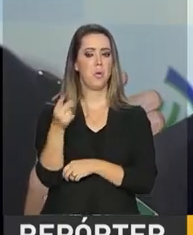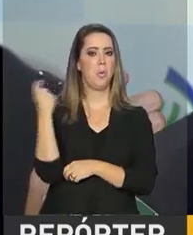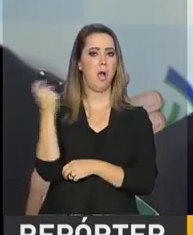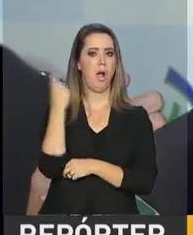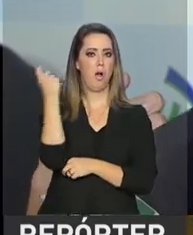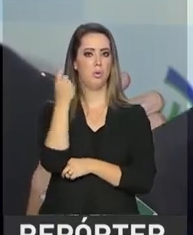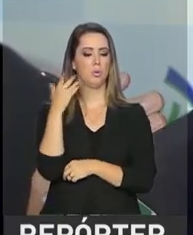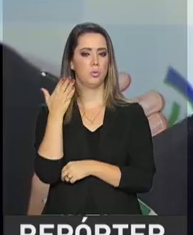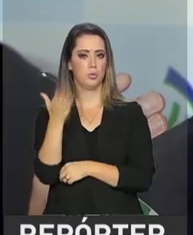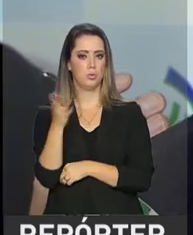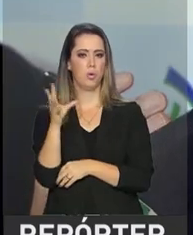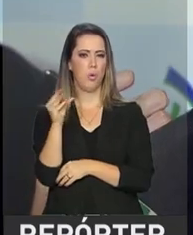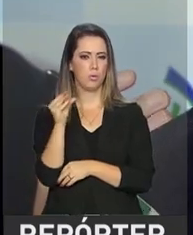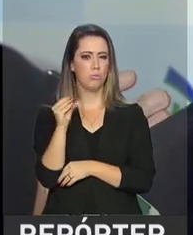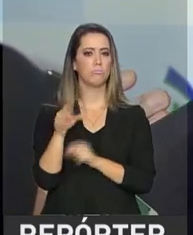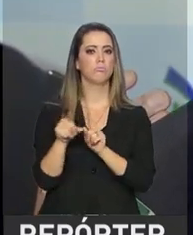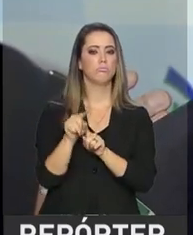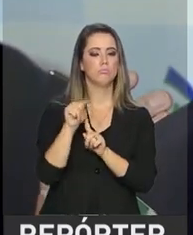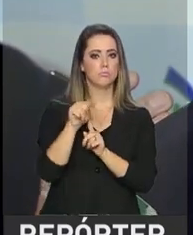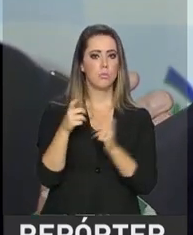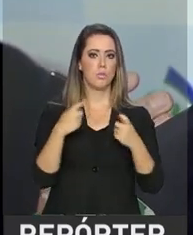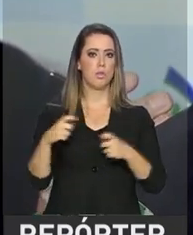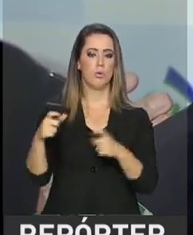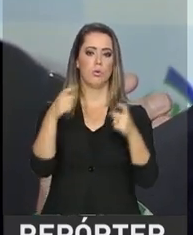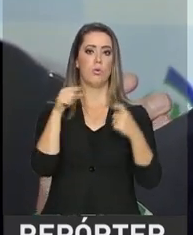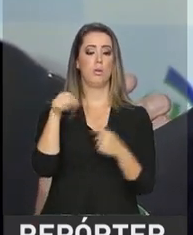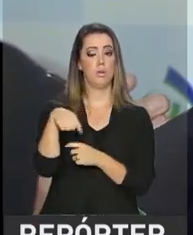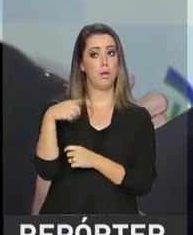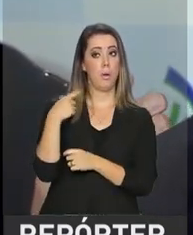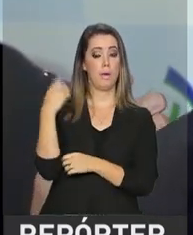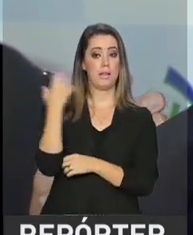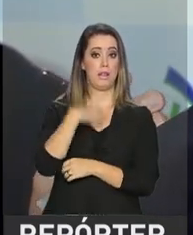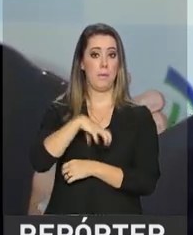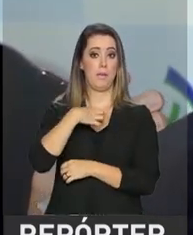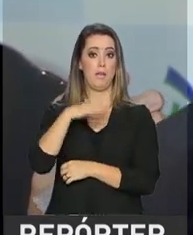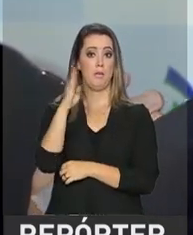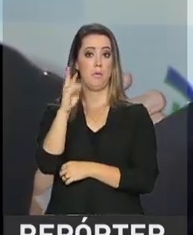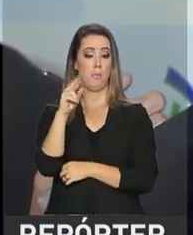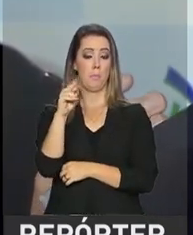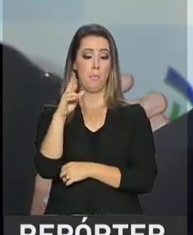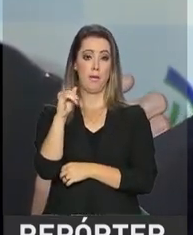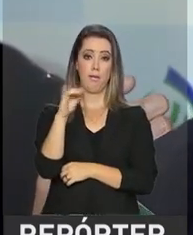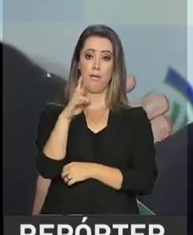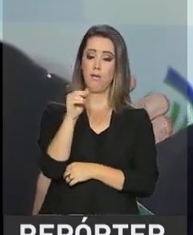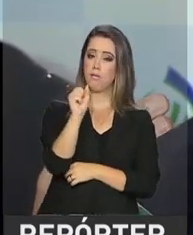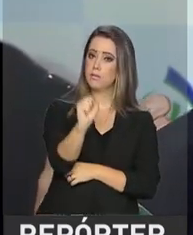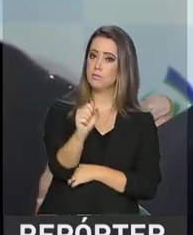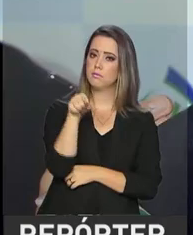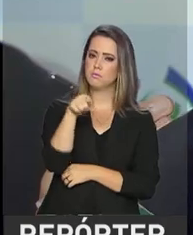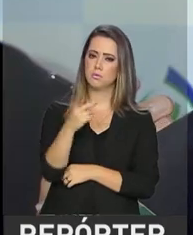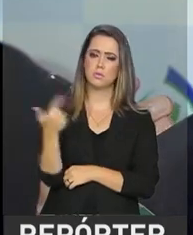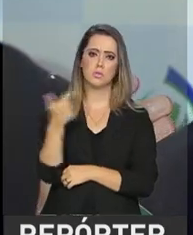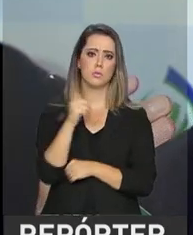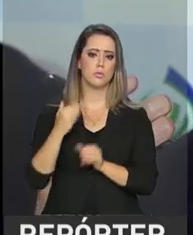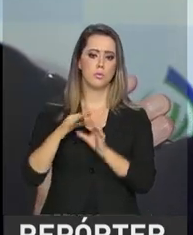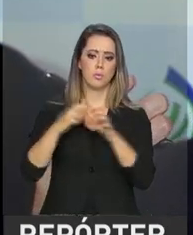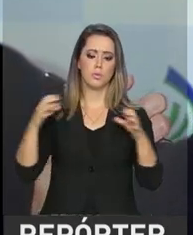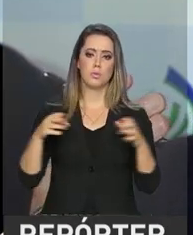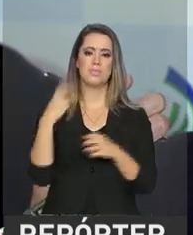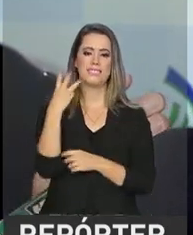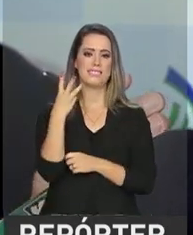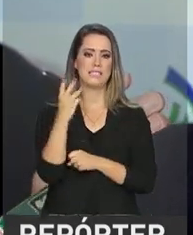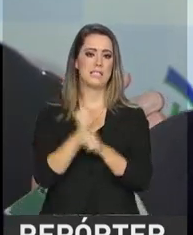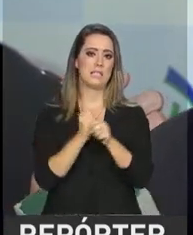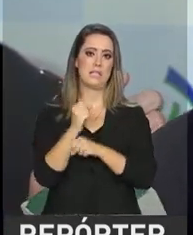do algodão é por exemplo a região daqui de barreiras que é a segunda maior produtor de algodão do país viveu três anos de problemas